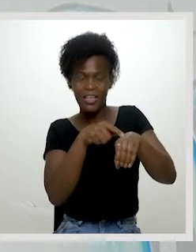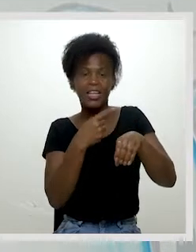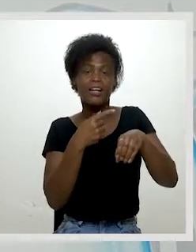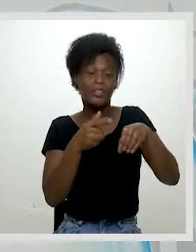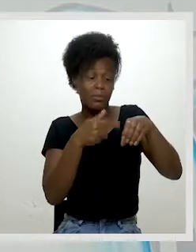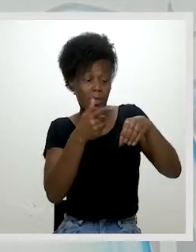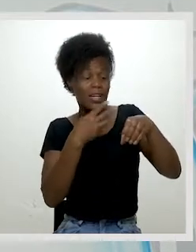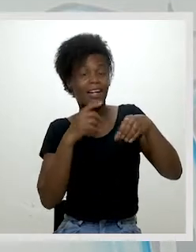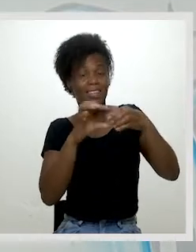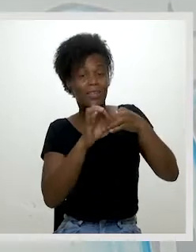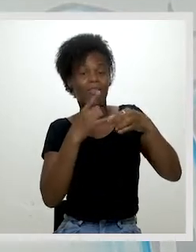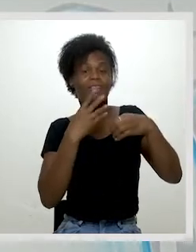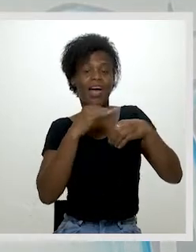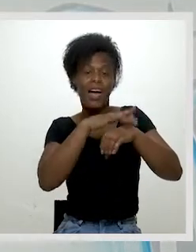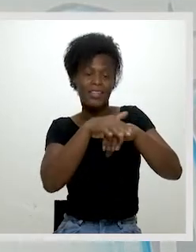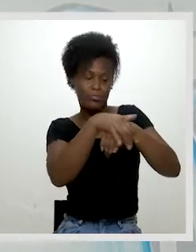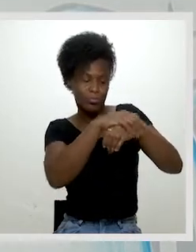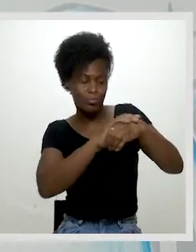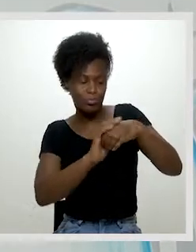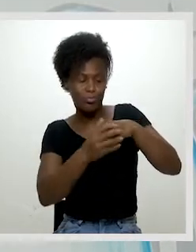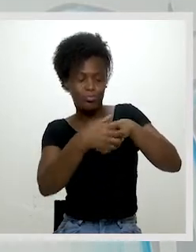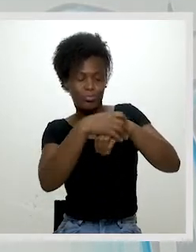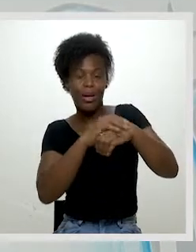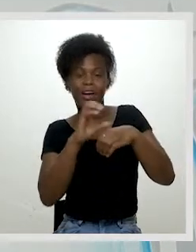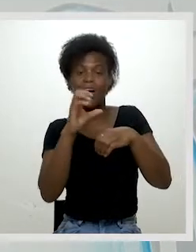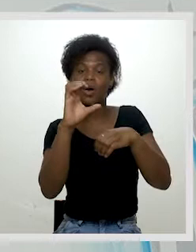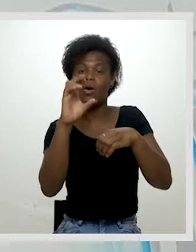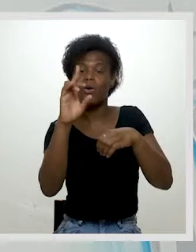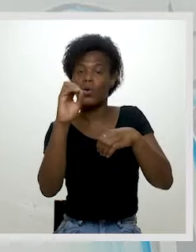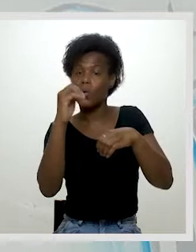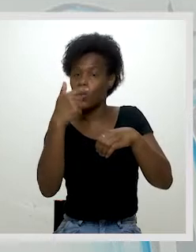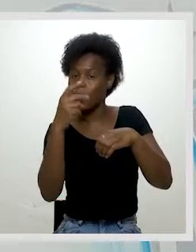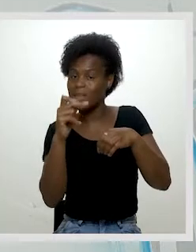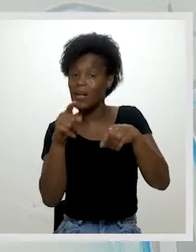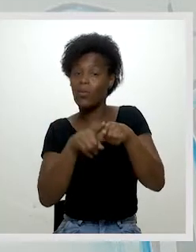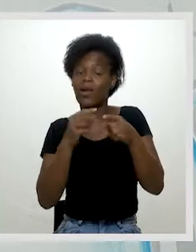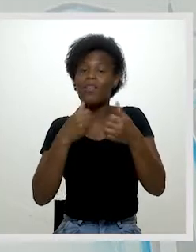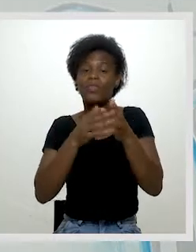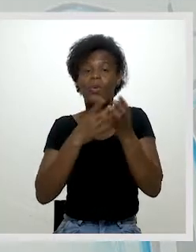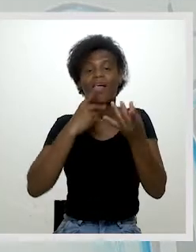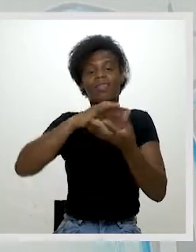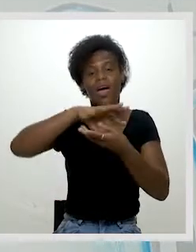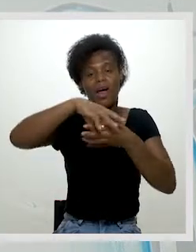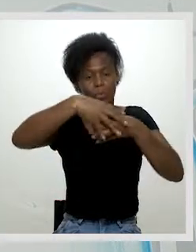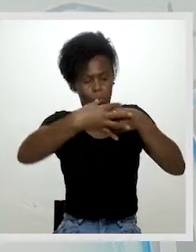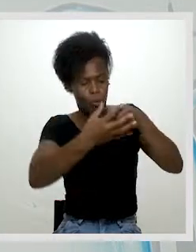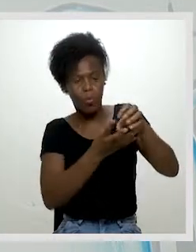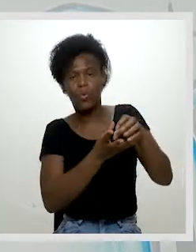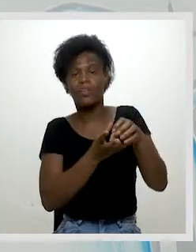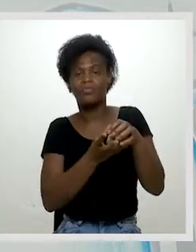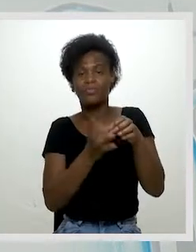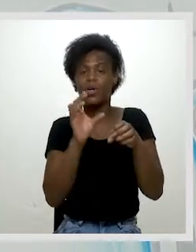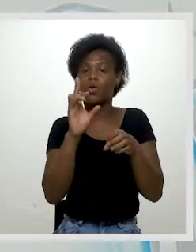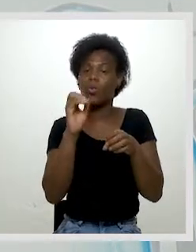dizer que a casca está para toda a laranja, assim como a crosta está por toda a Terra, não é? Todo o